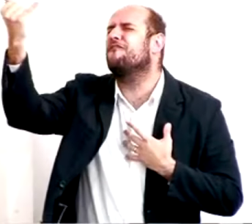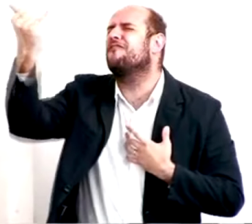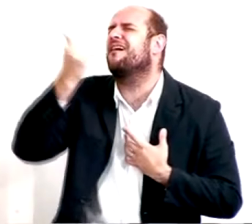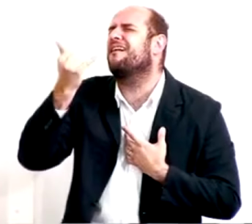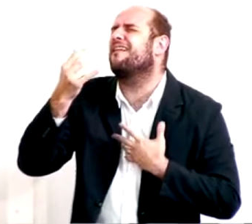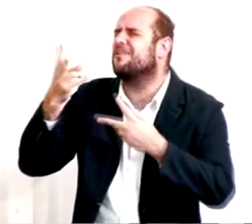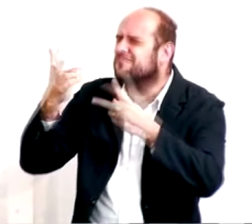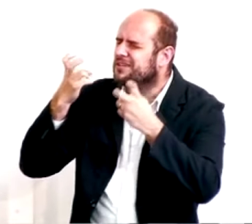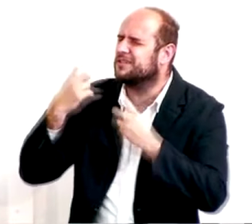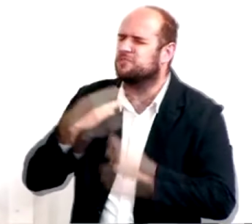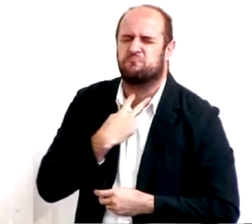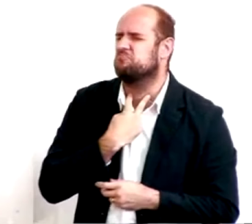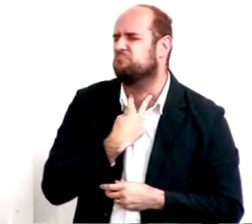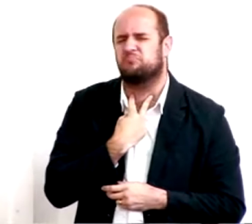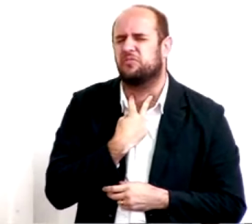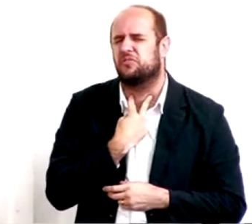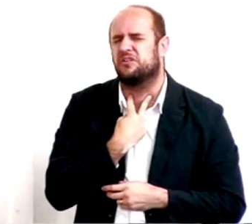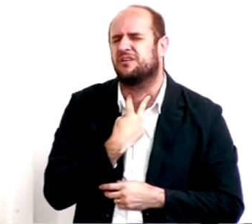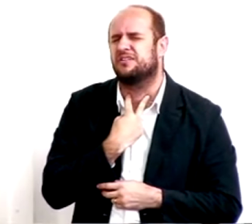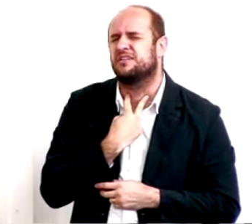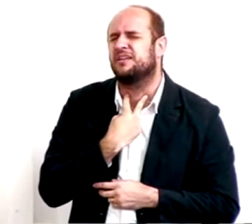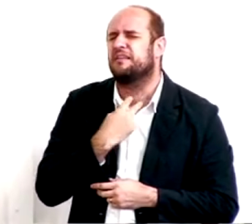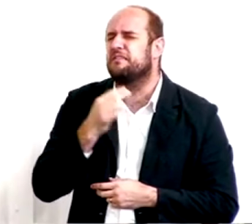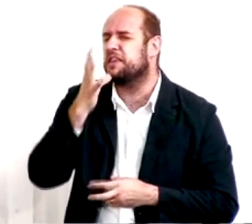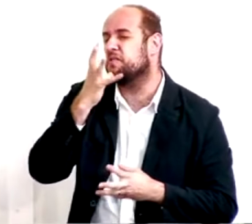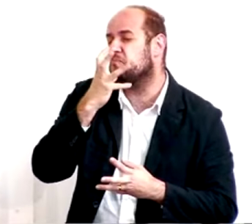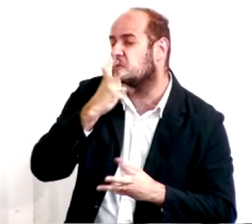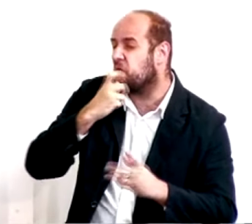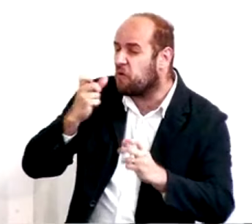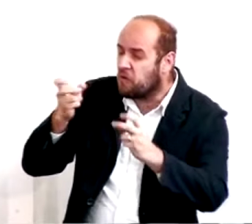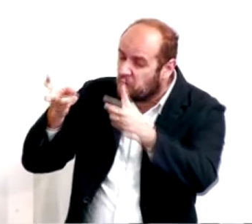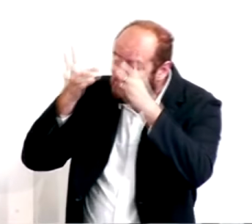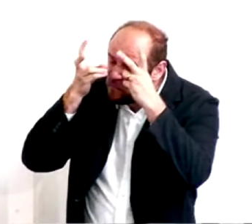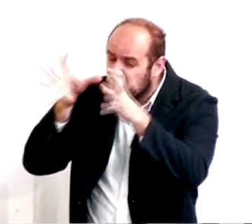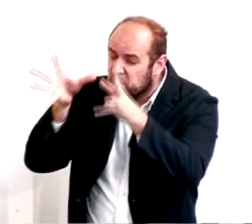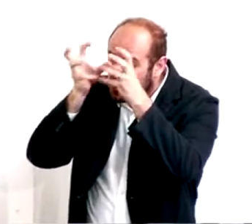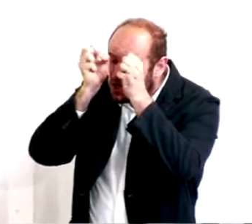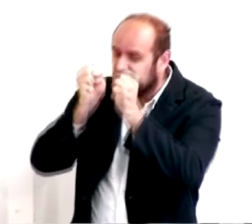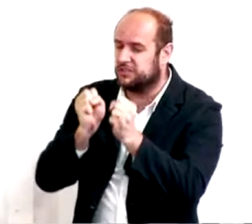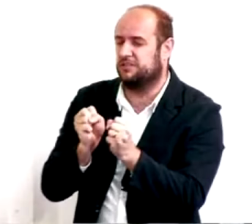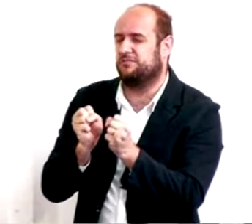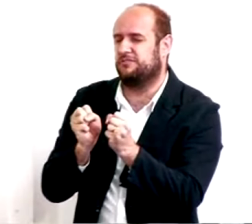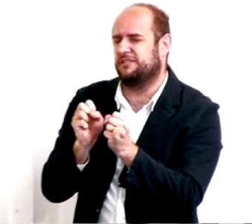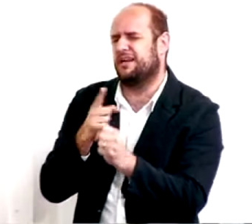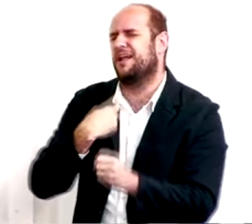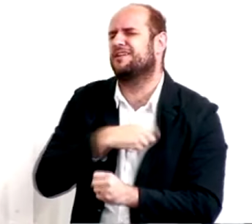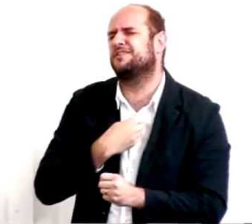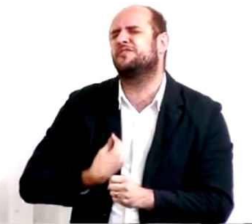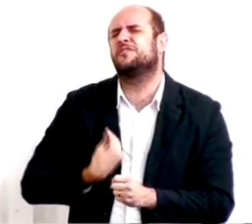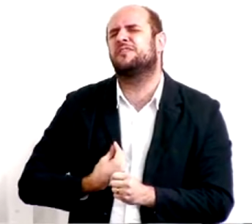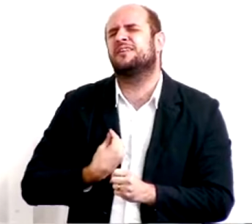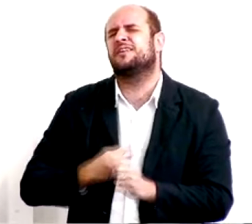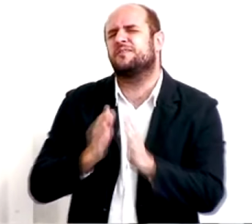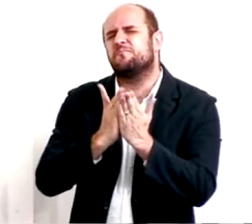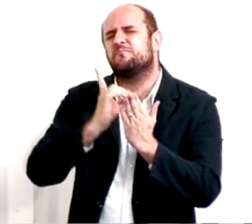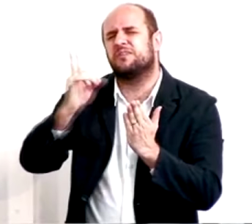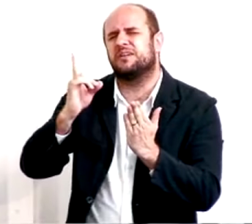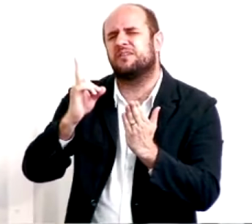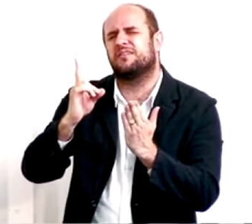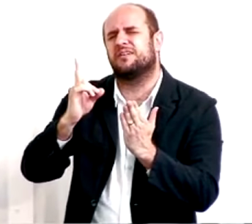não podemos acertar de tarde os para ouvir a tua voz nós vivemos da tua palavra não só de pão mas